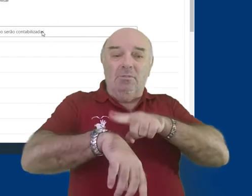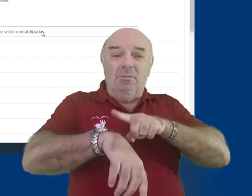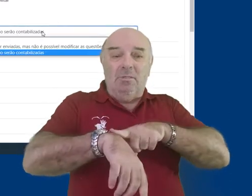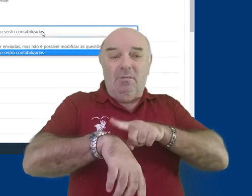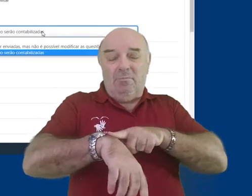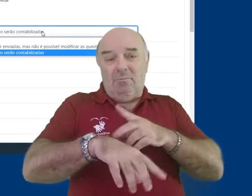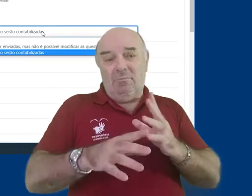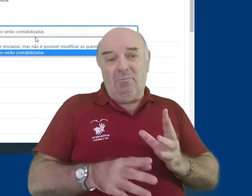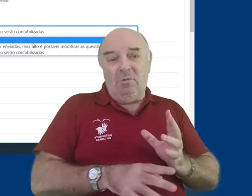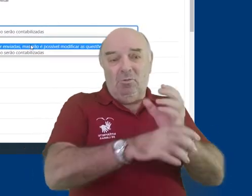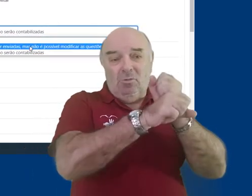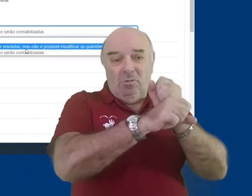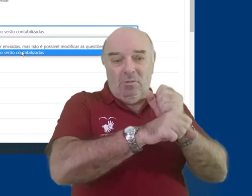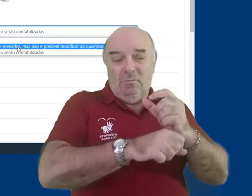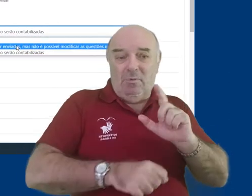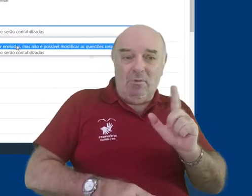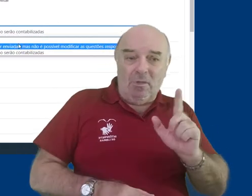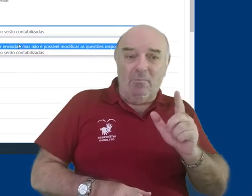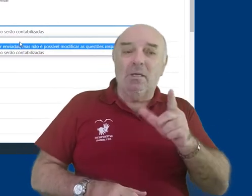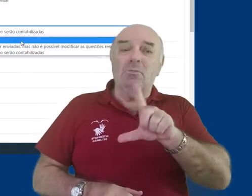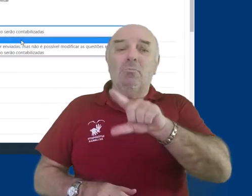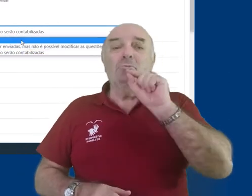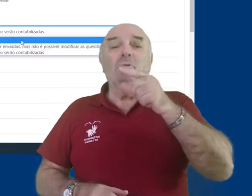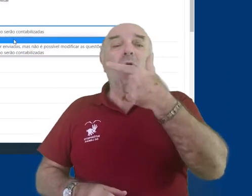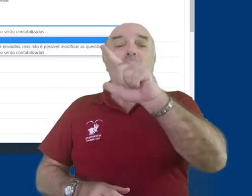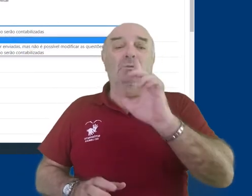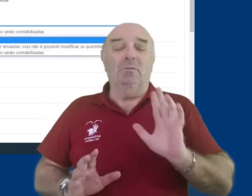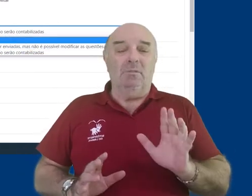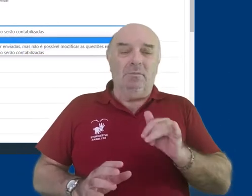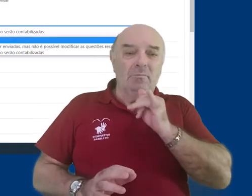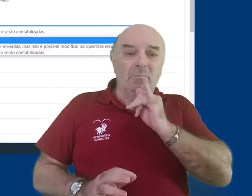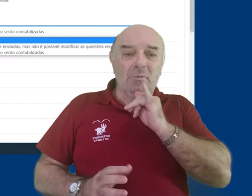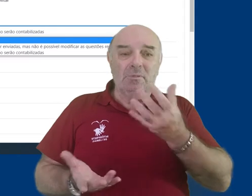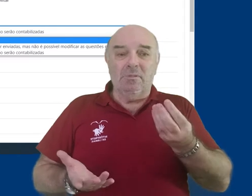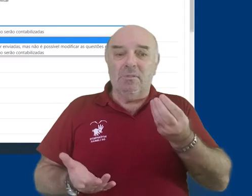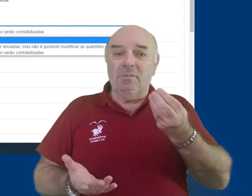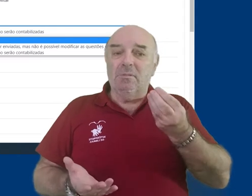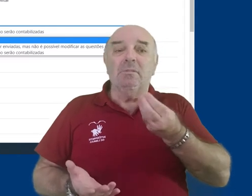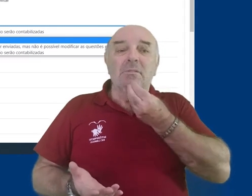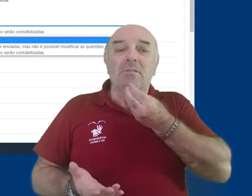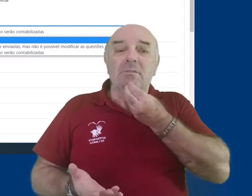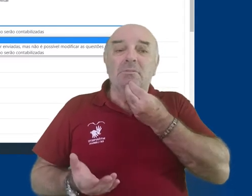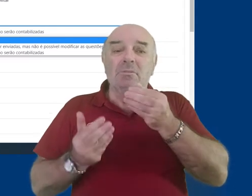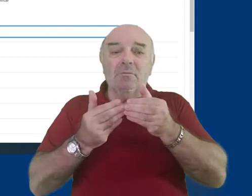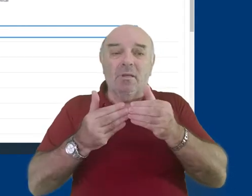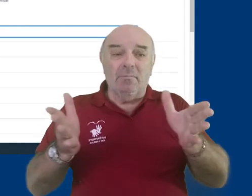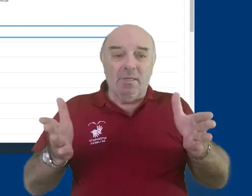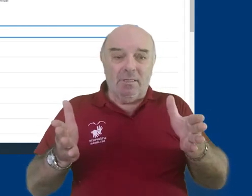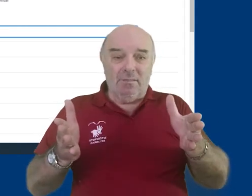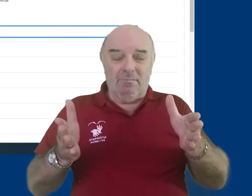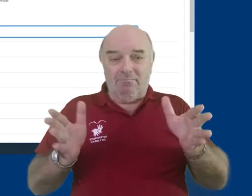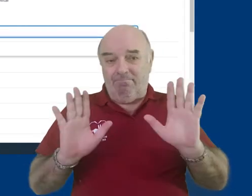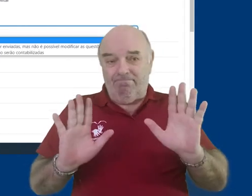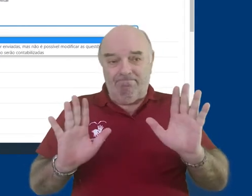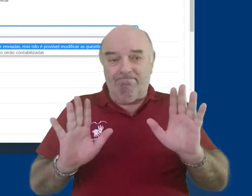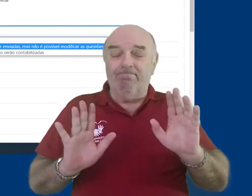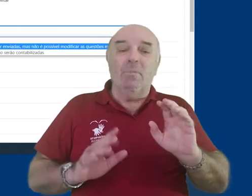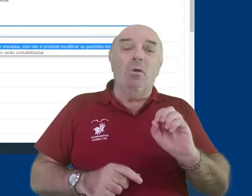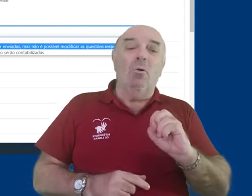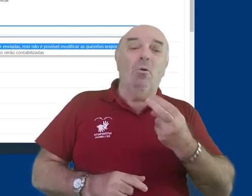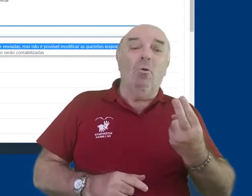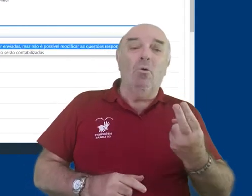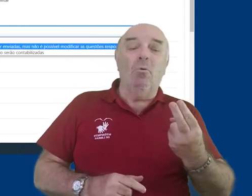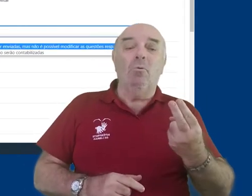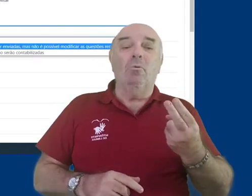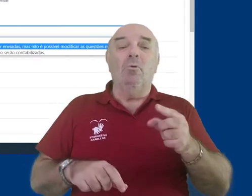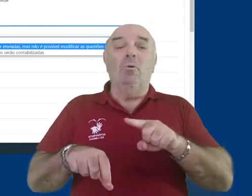elas não serão contabilizadas, mas eu posso escolher outras opções, como tentativas abertas serão enviadas automaticamente,